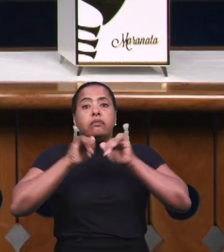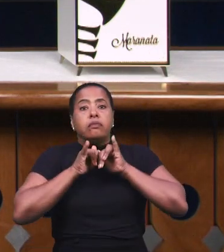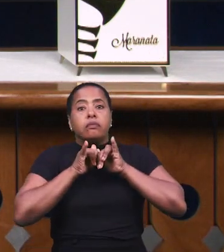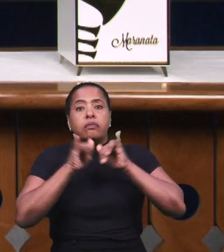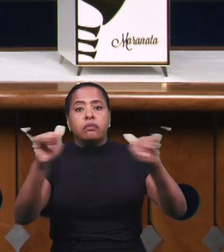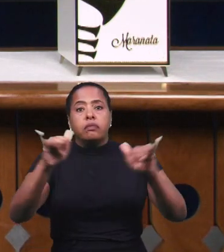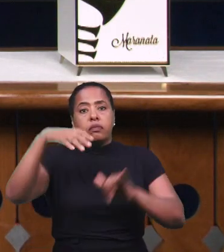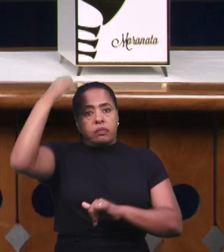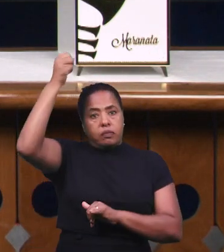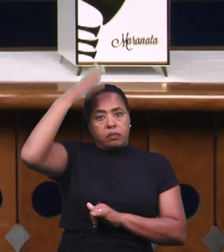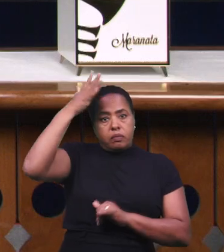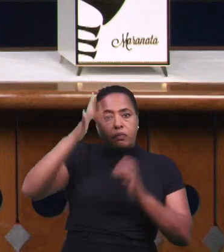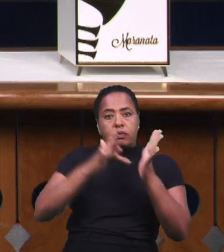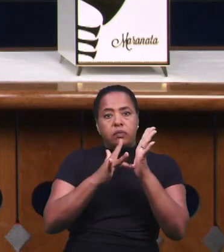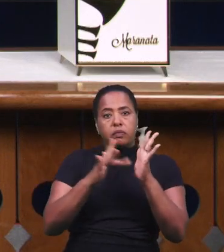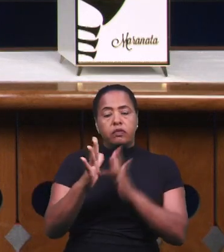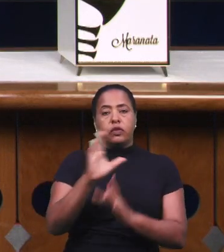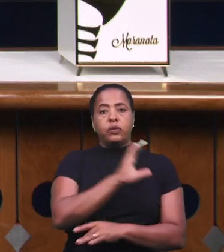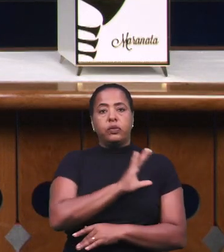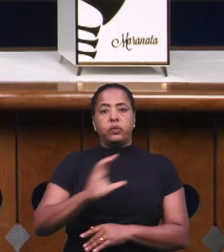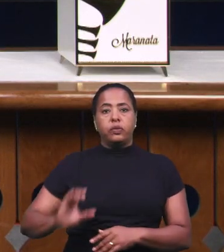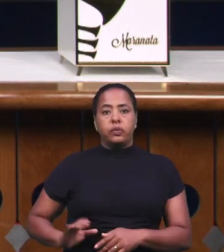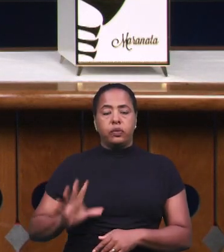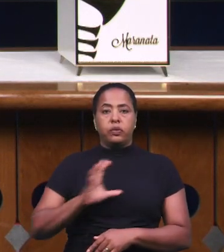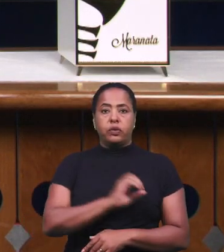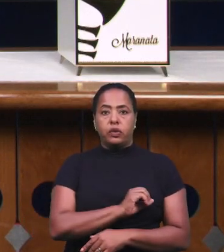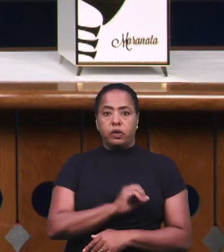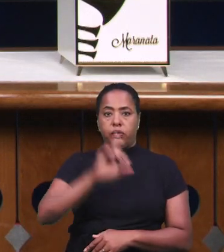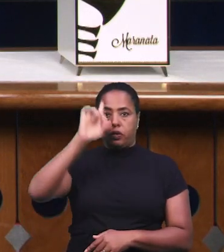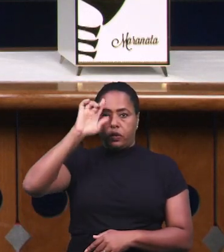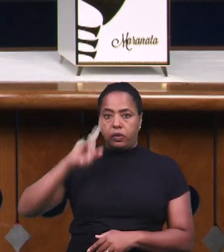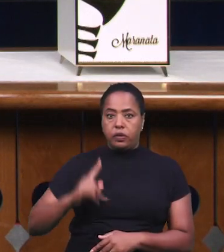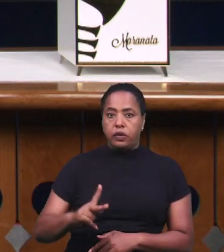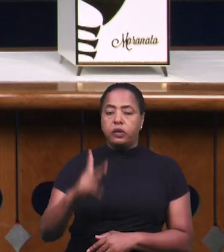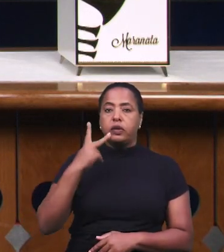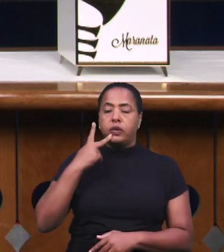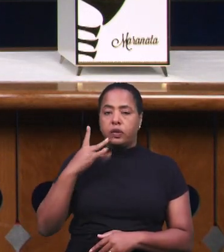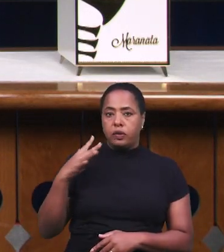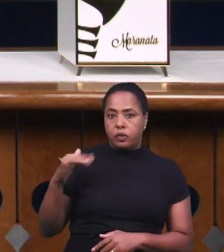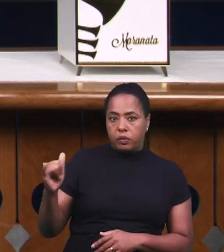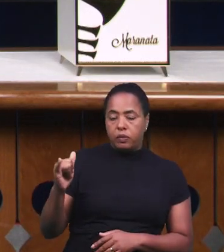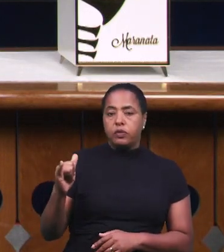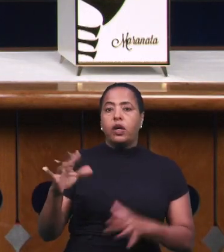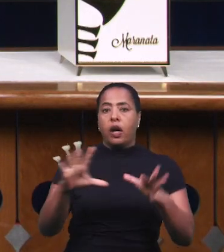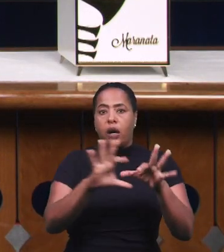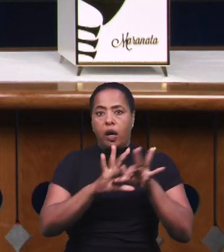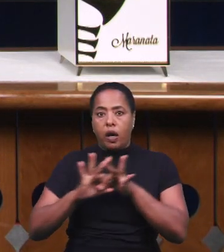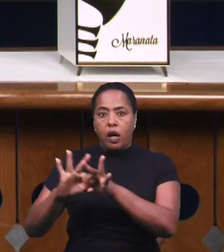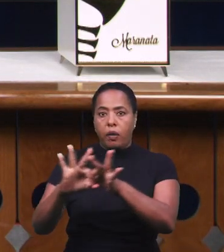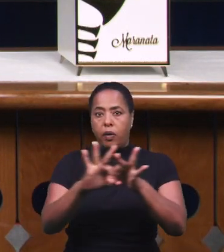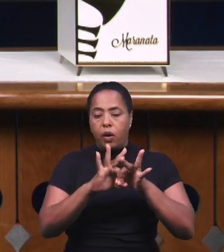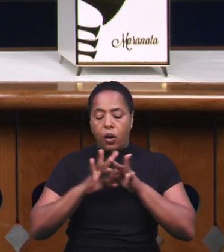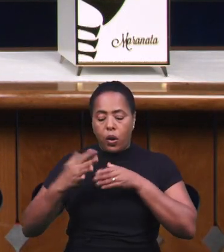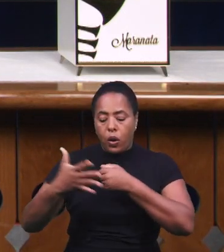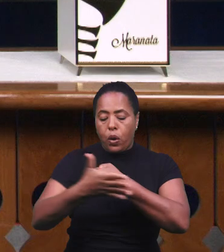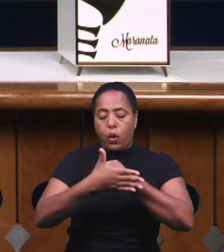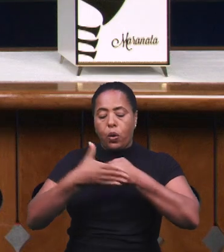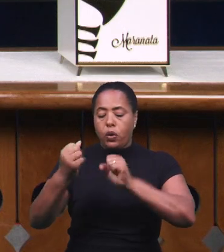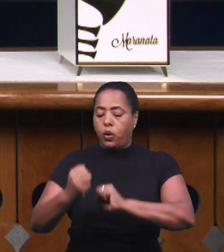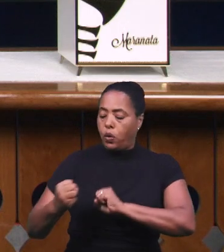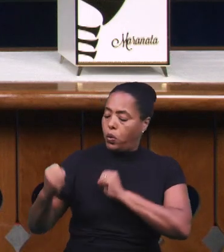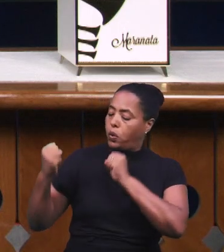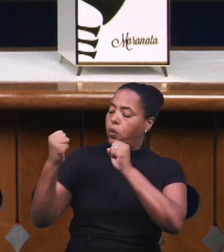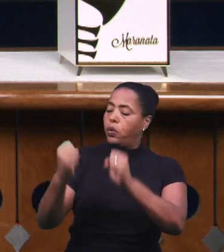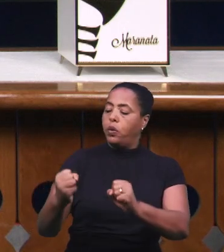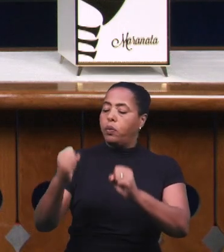Jesus Cristo, o amor de Deus, o nosso eterno e bondoso Pai, a comunhão, o consolo, o